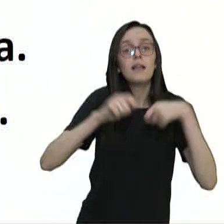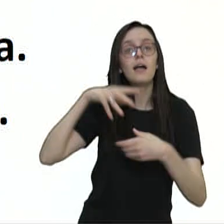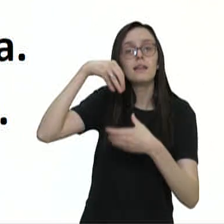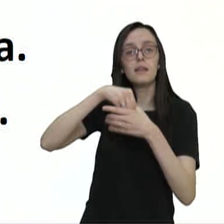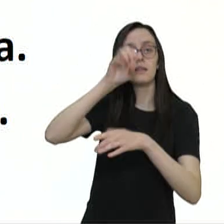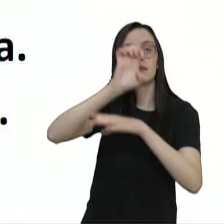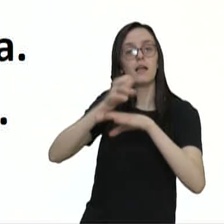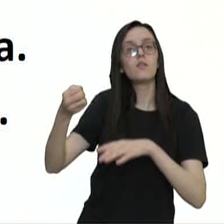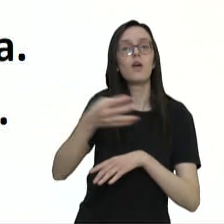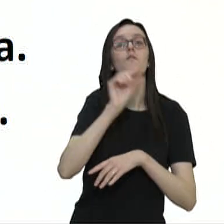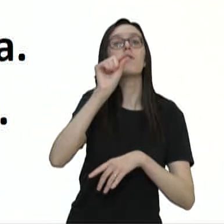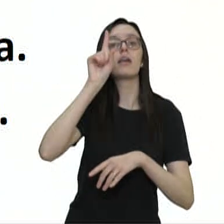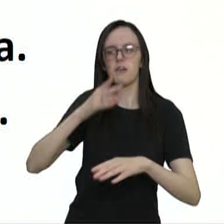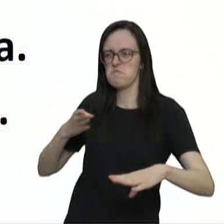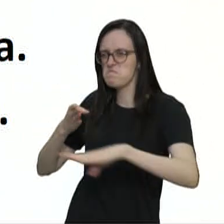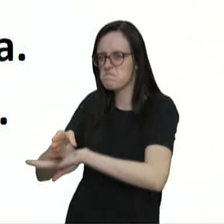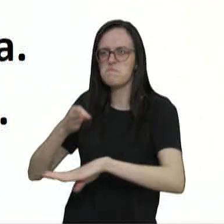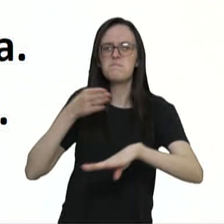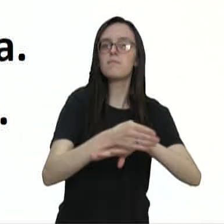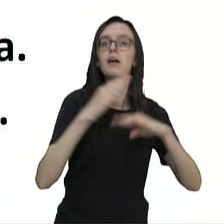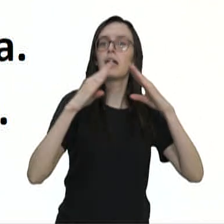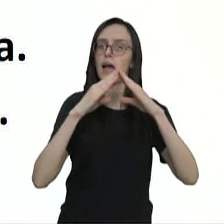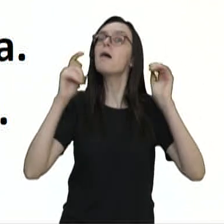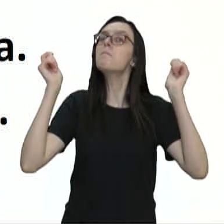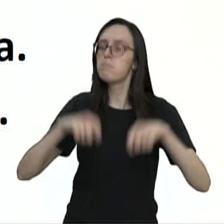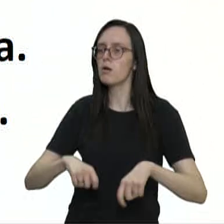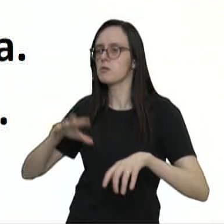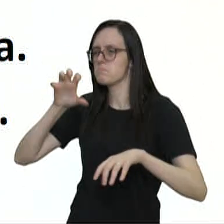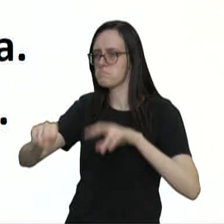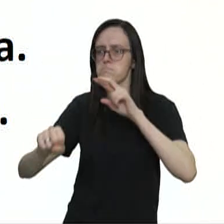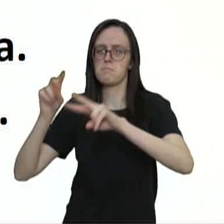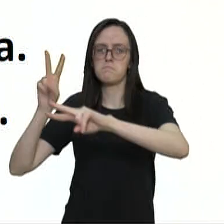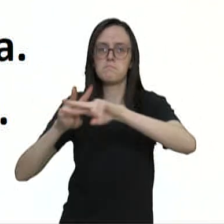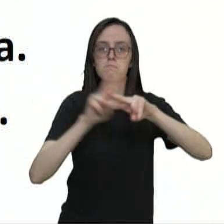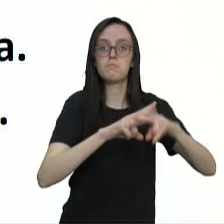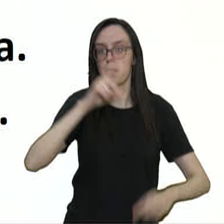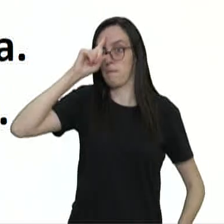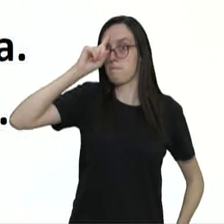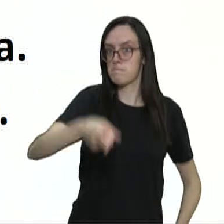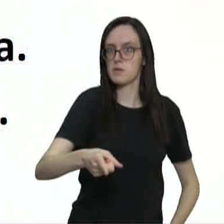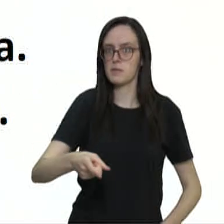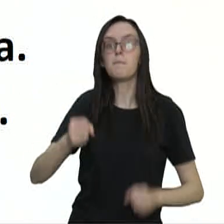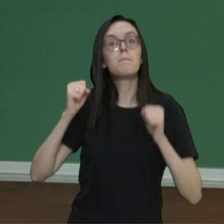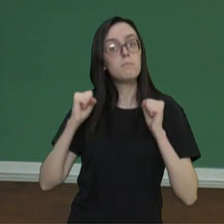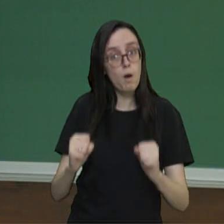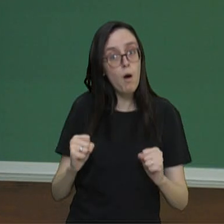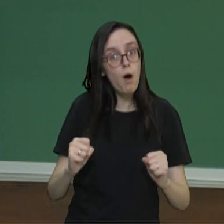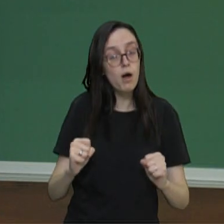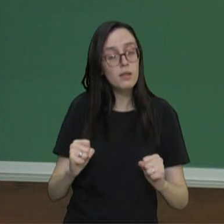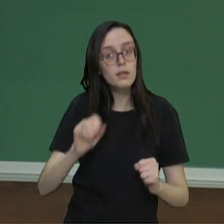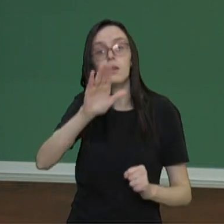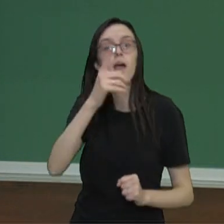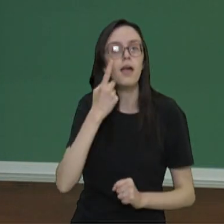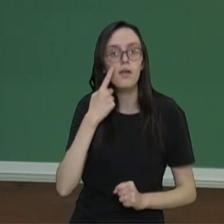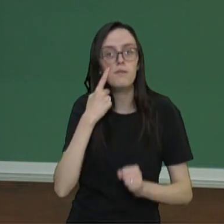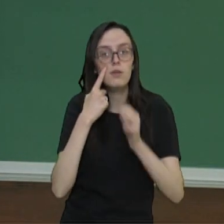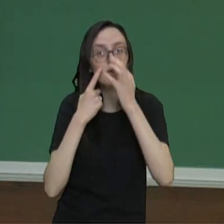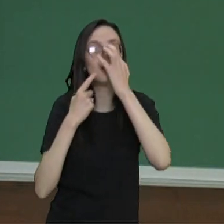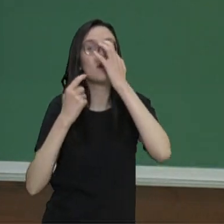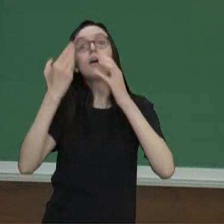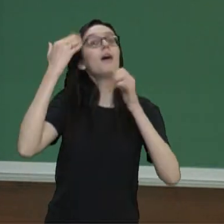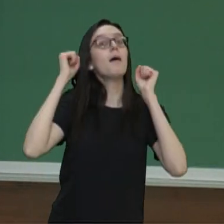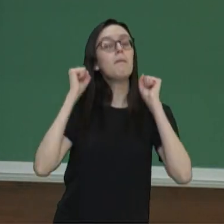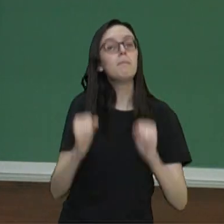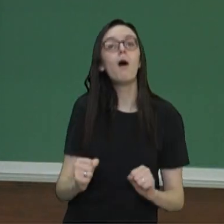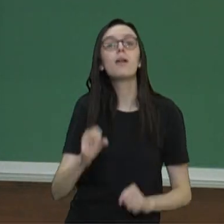Novo, invadir casas e prender pessoas de forma autoritária. Olha isso.